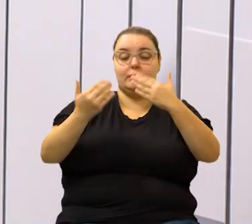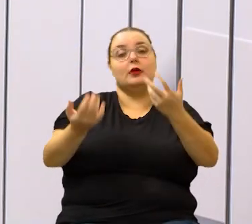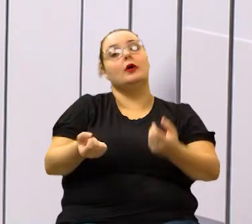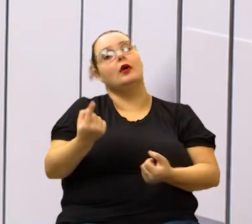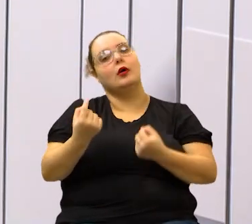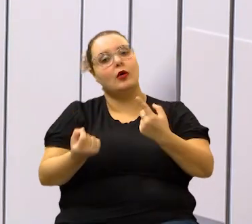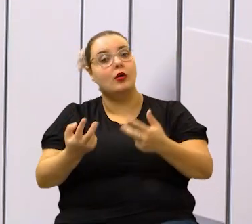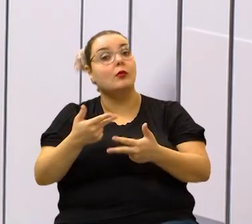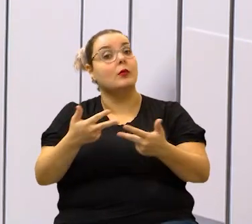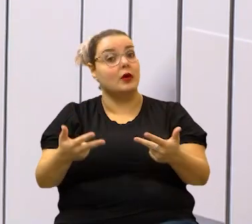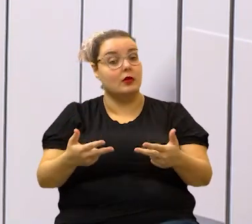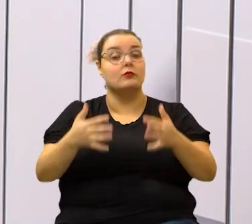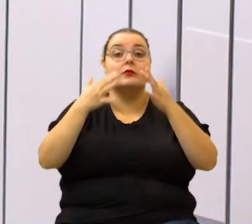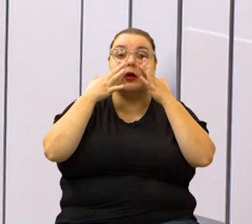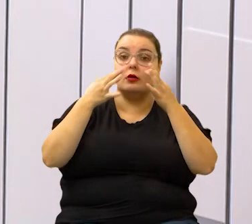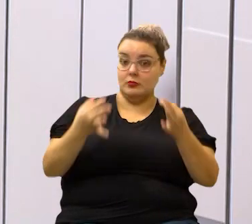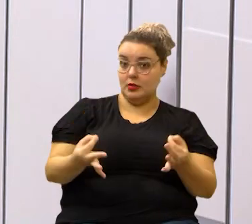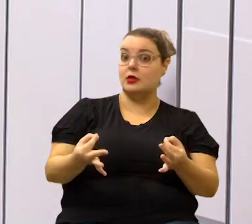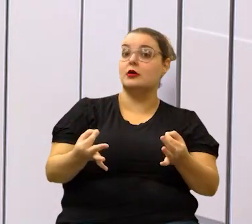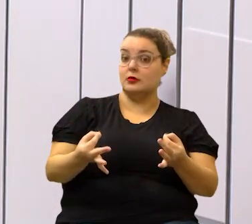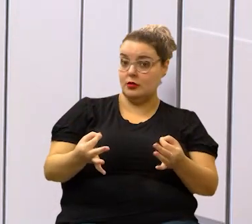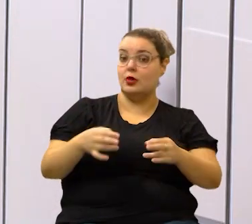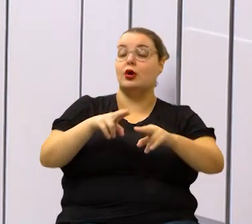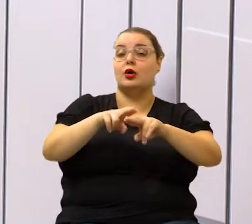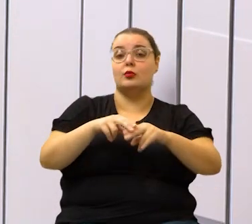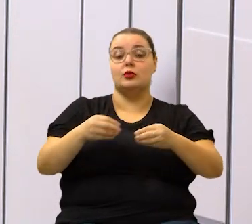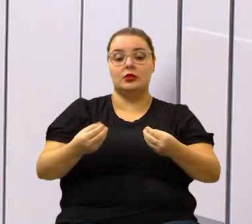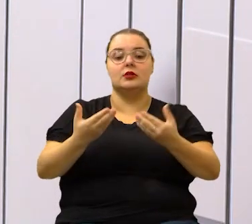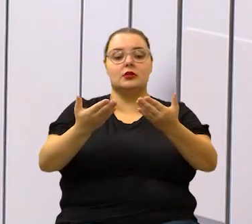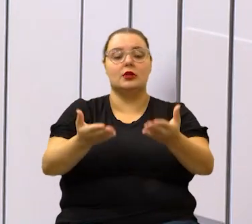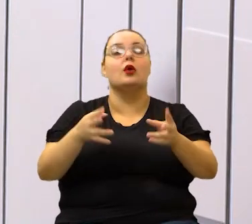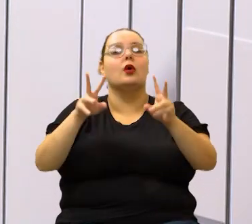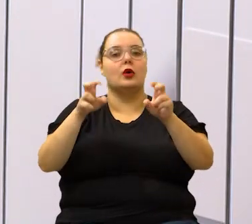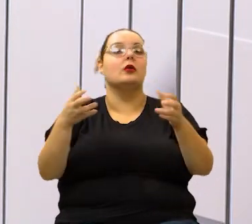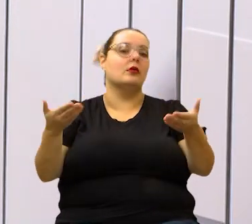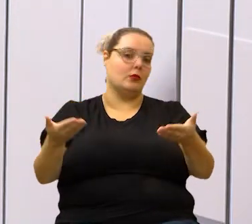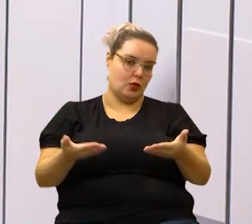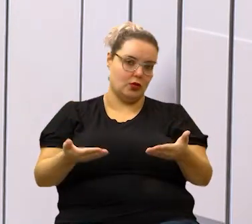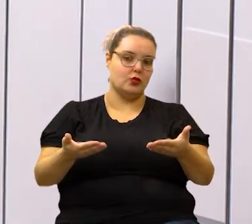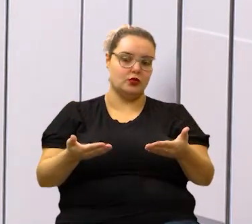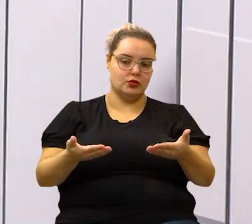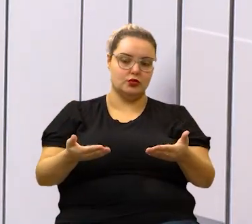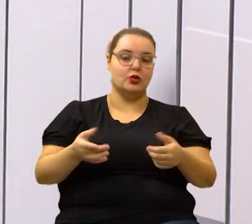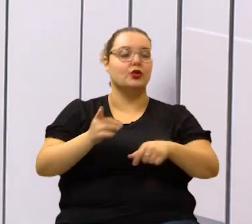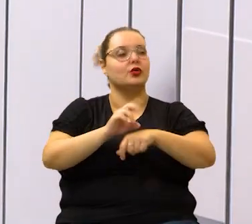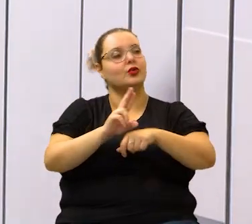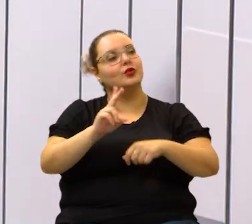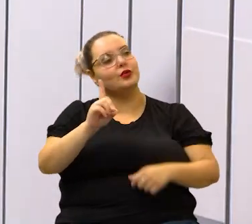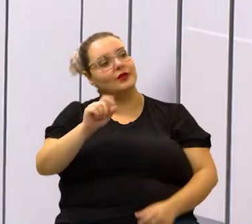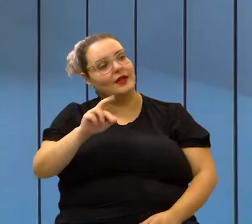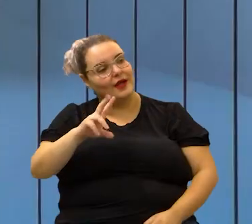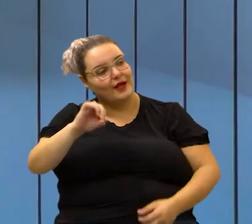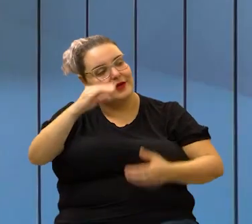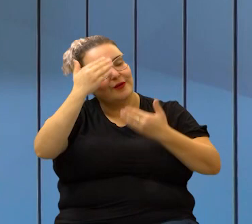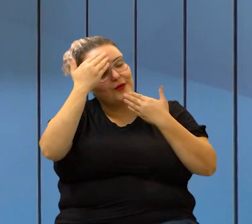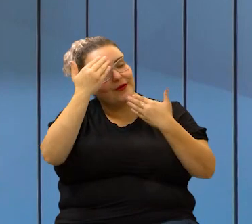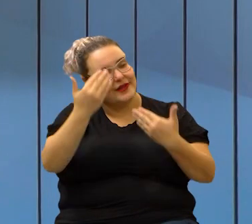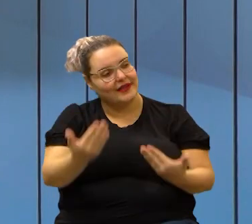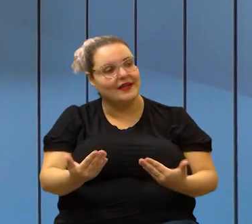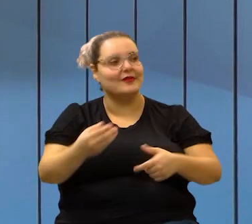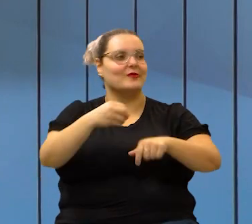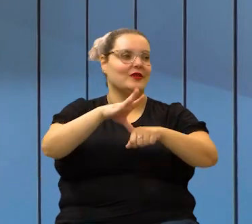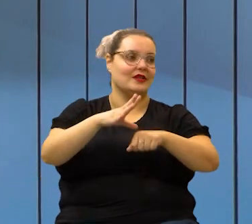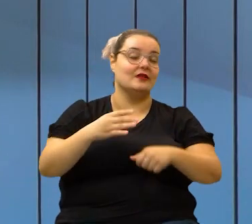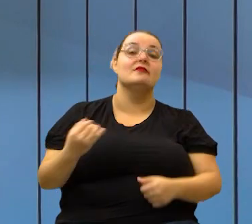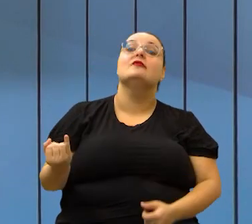desenvolver aí alguma coisinha, você tem que ficar atento, por isso que a gente trouxe esse tema hoje. Doutor Dário, muito obrigada pelas dicas,